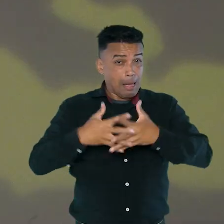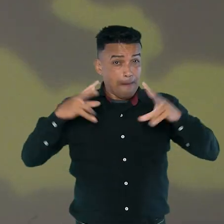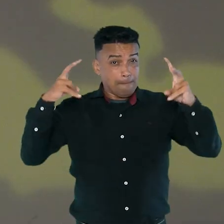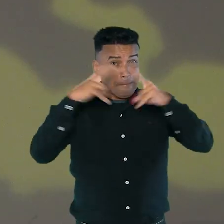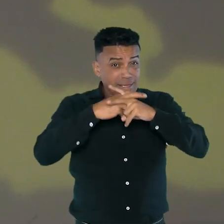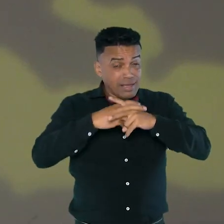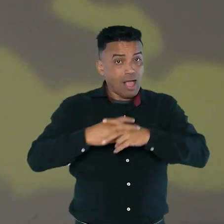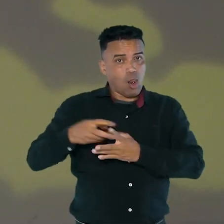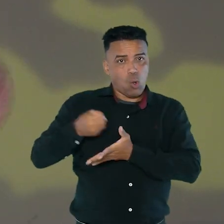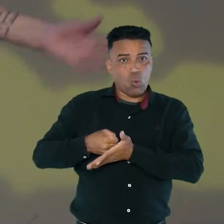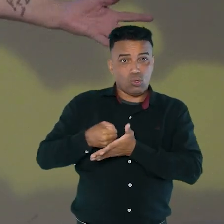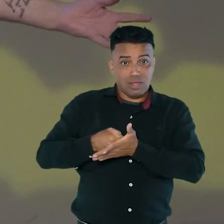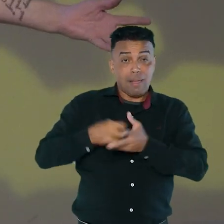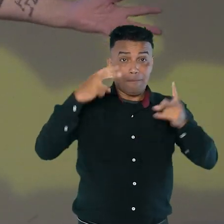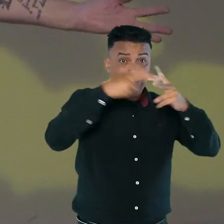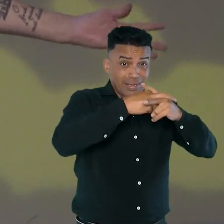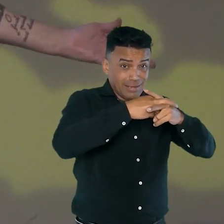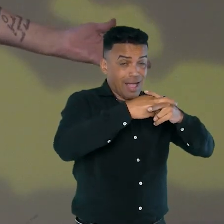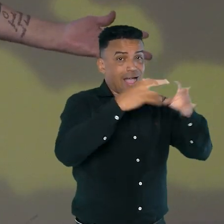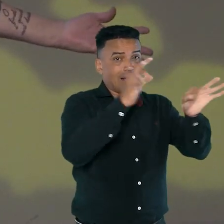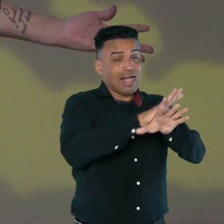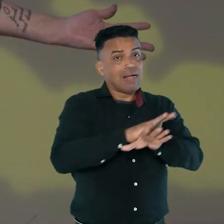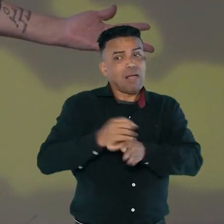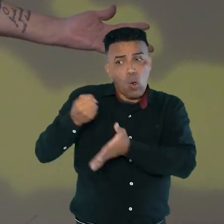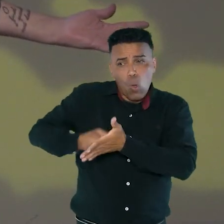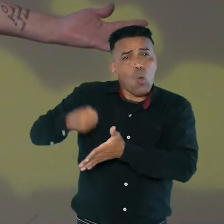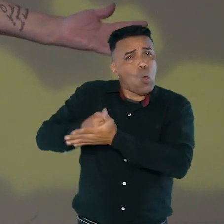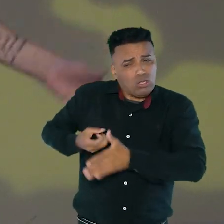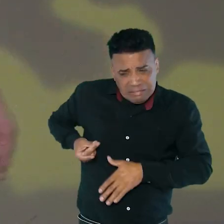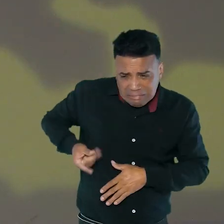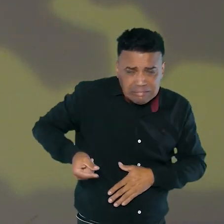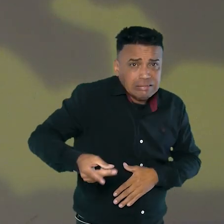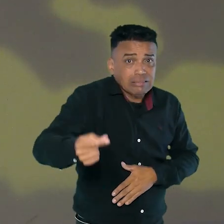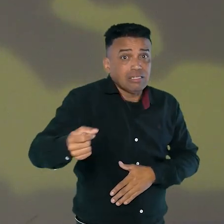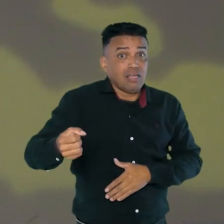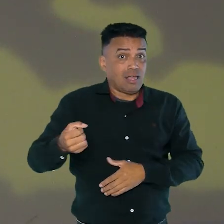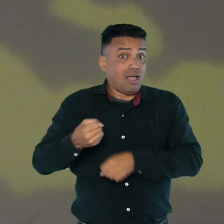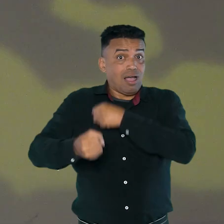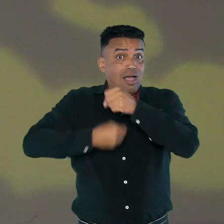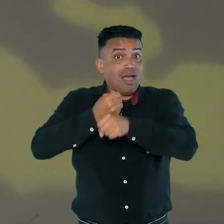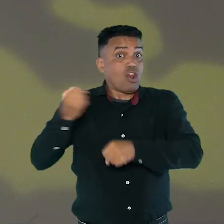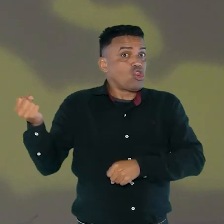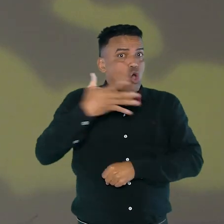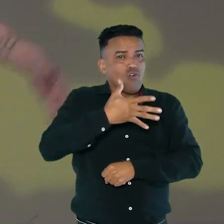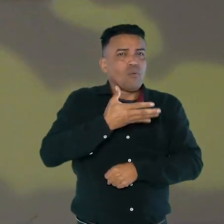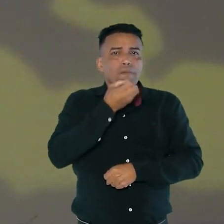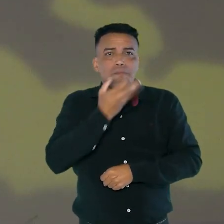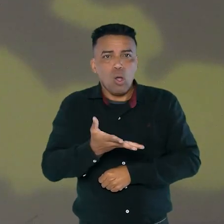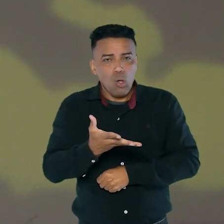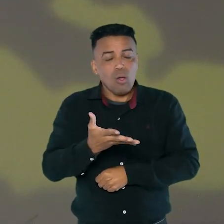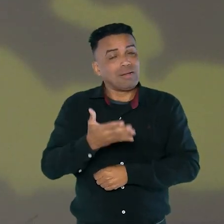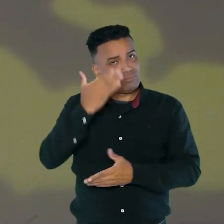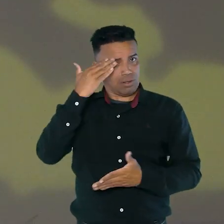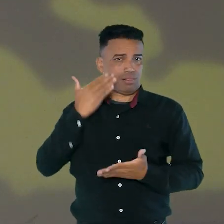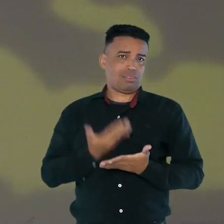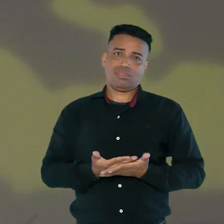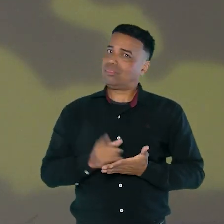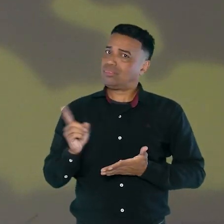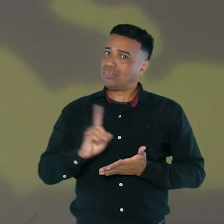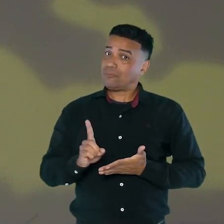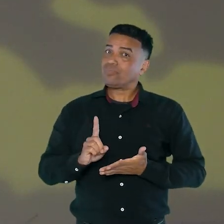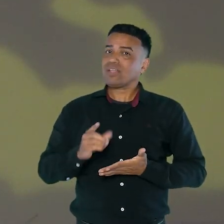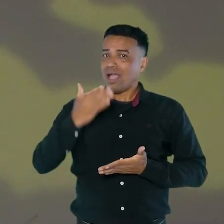luta. Briga tem hora para acabar e luta é para uma vida inteira. O ano novo tem cara de gente boa, mas não acredite